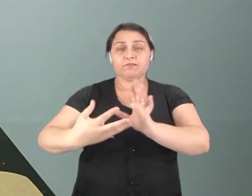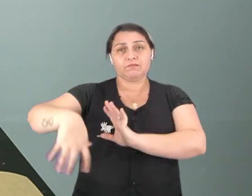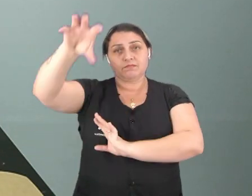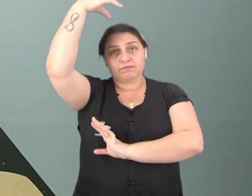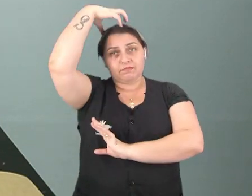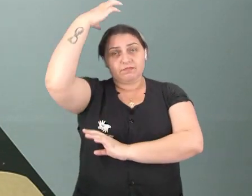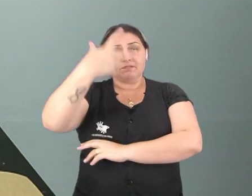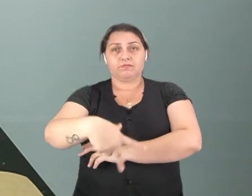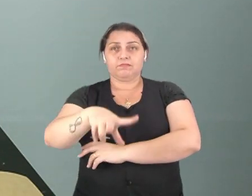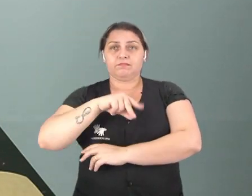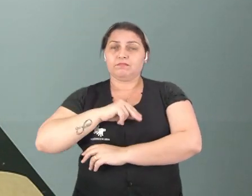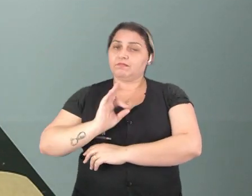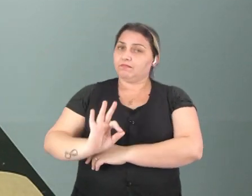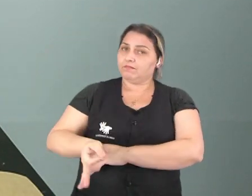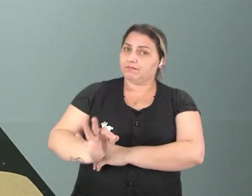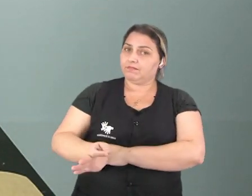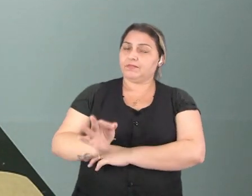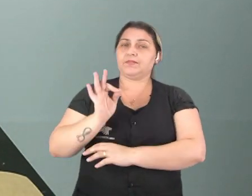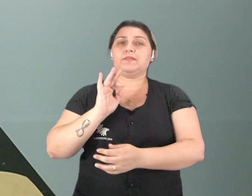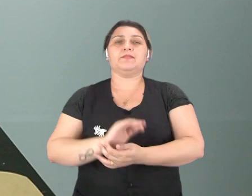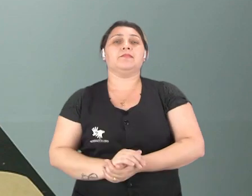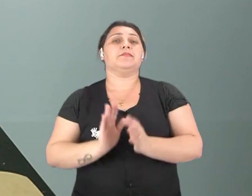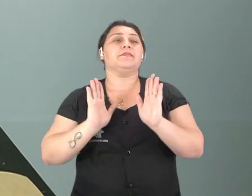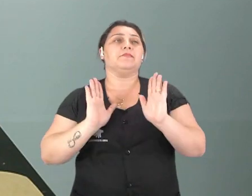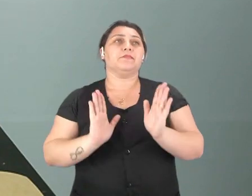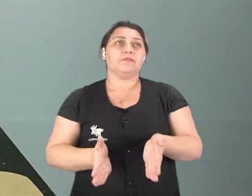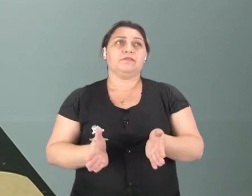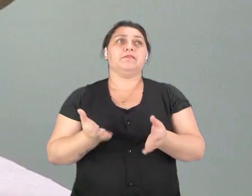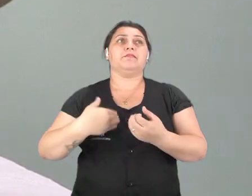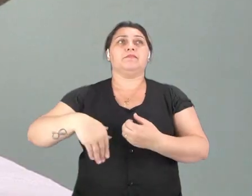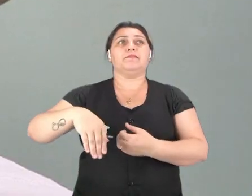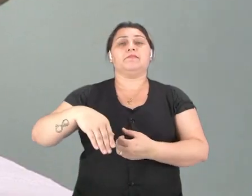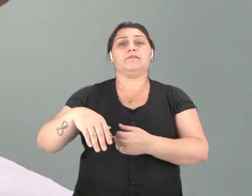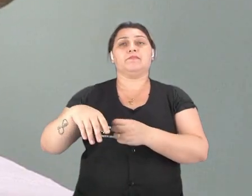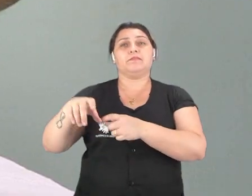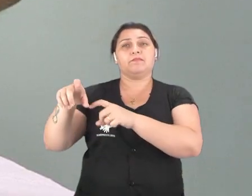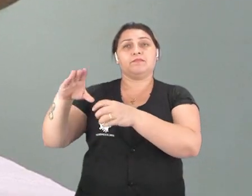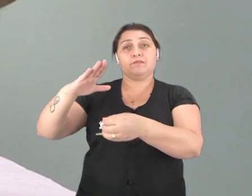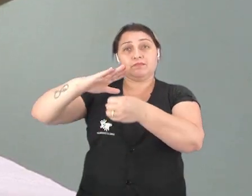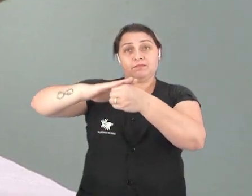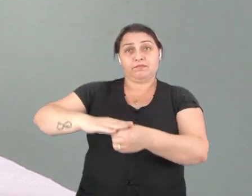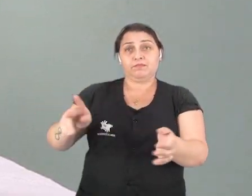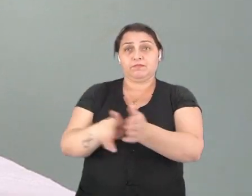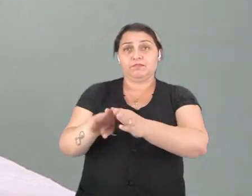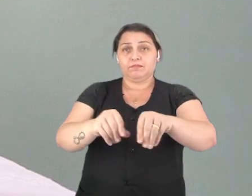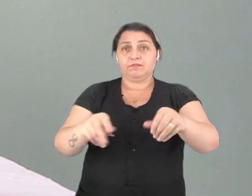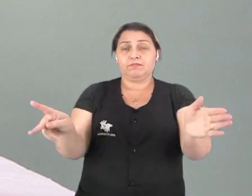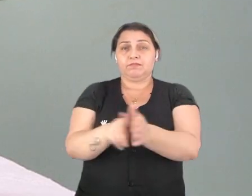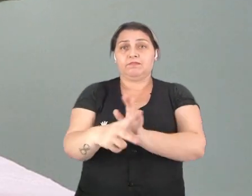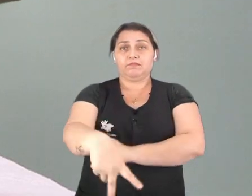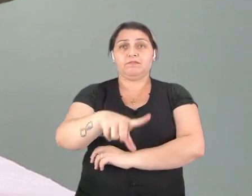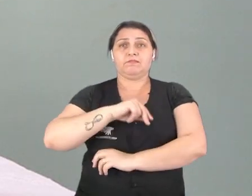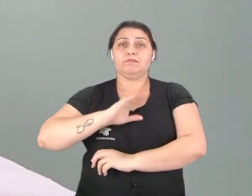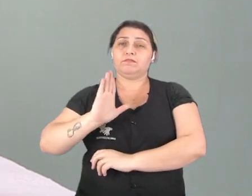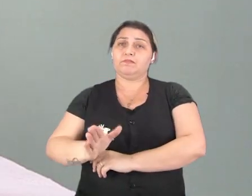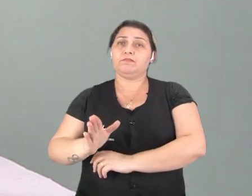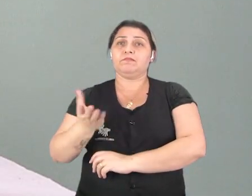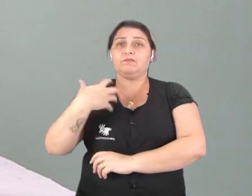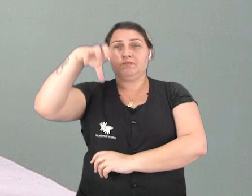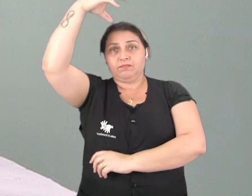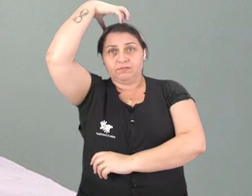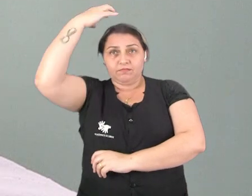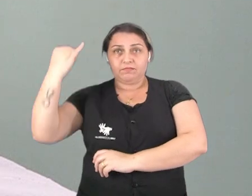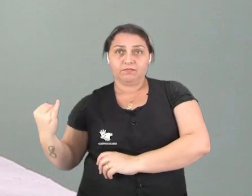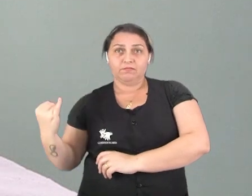Portugal, certinho? Então, já foi colônia, né, de Portugal, já foi império, isso